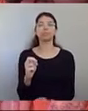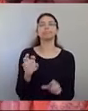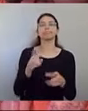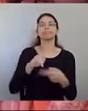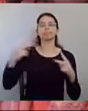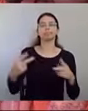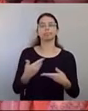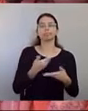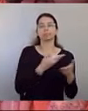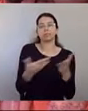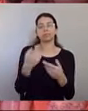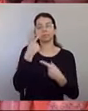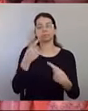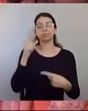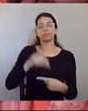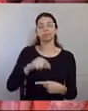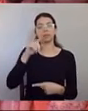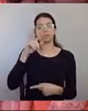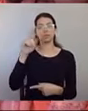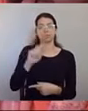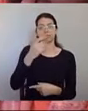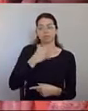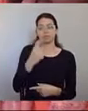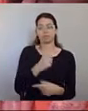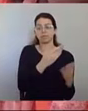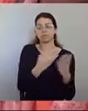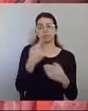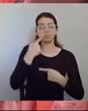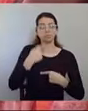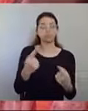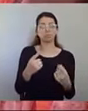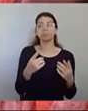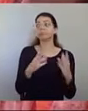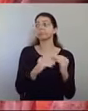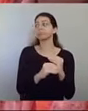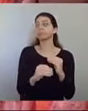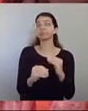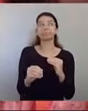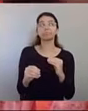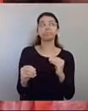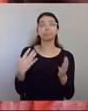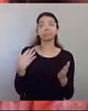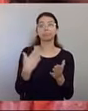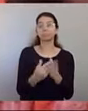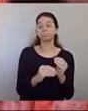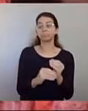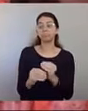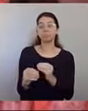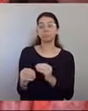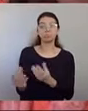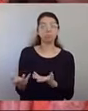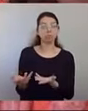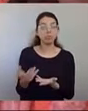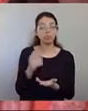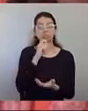também na Assembleia em dezembro, continua desaparecido e até a data sem sinal do mesmo. Entendemos que se trata de um assunto de